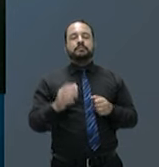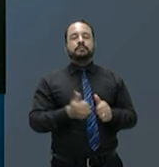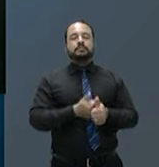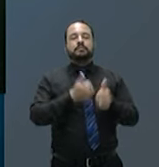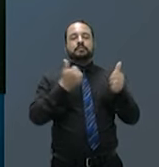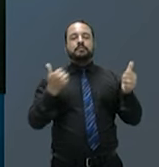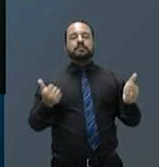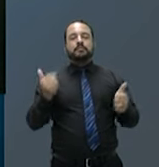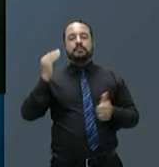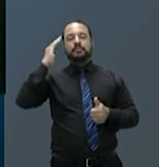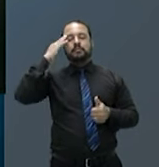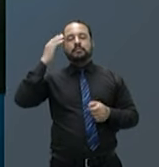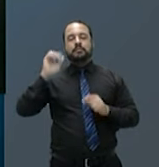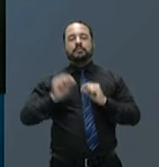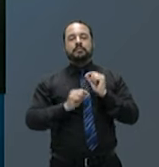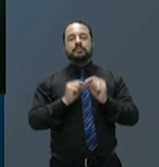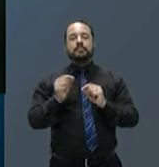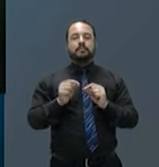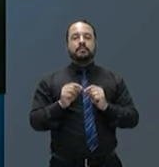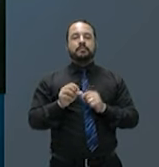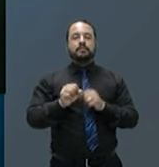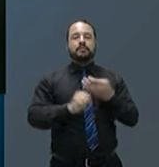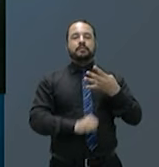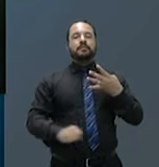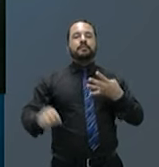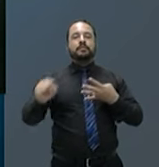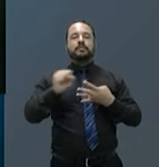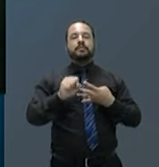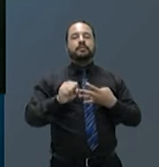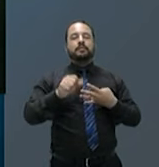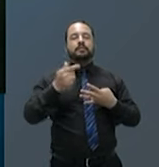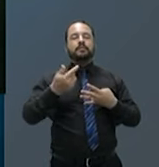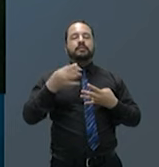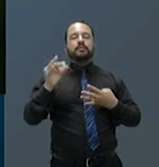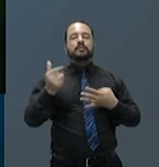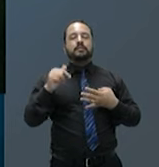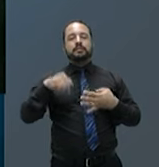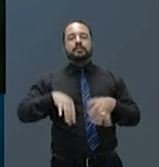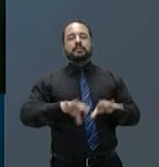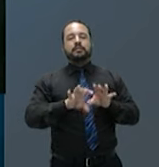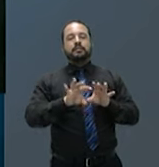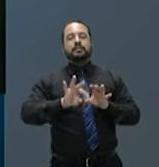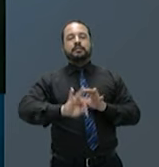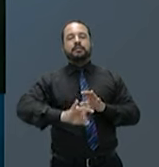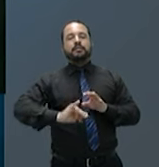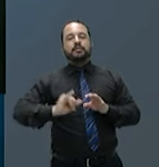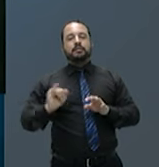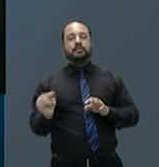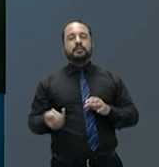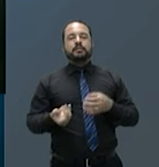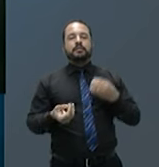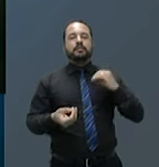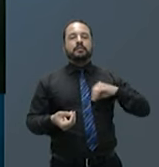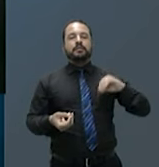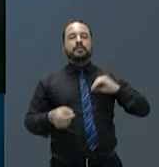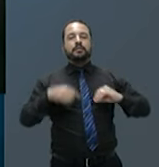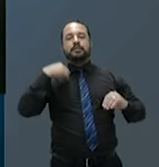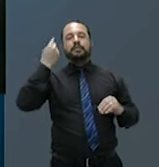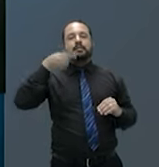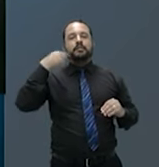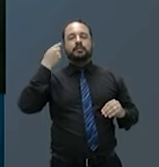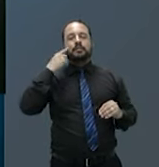entendimento consolidado na súmula 345 do STJ, de modo que são devidos honorários advocatícios